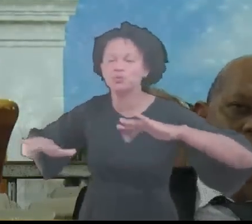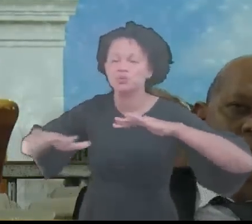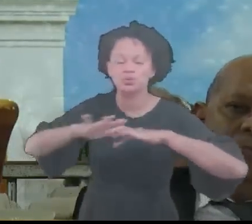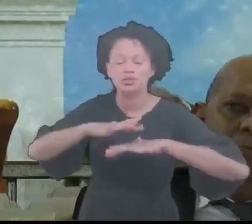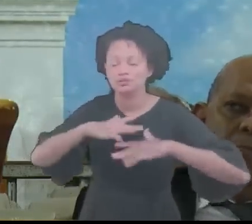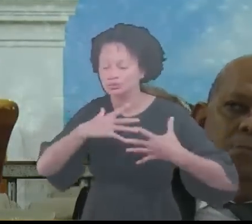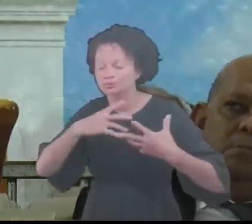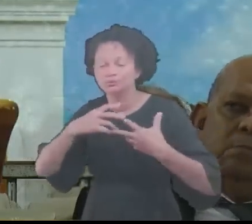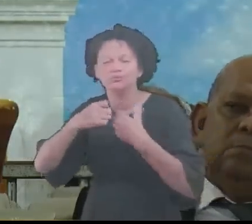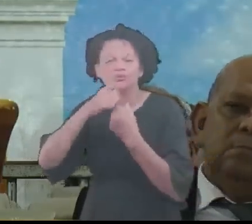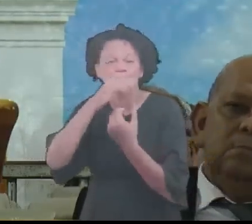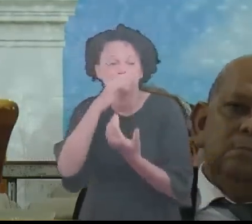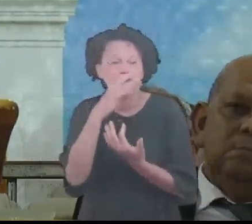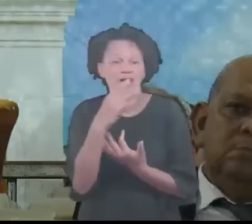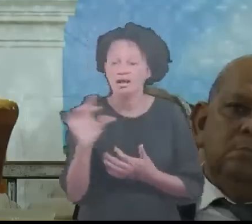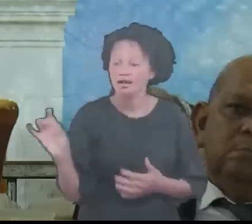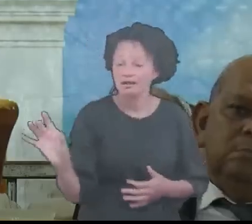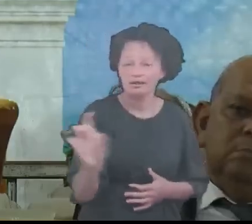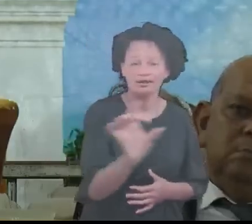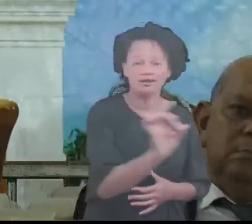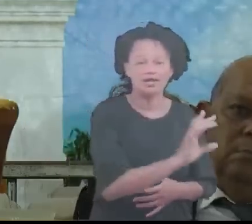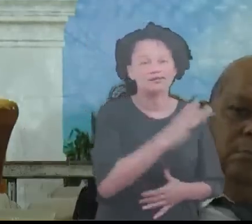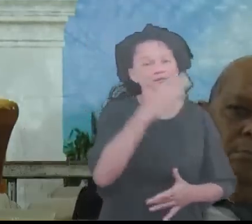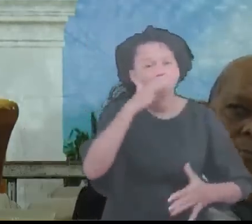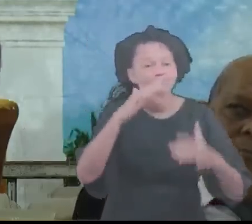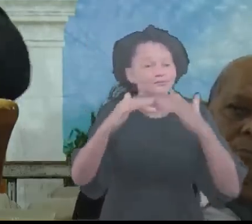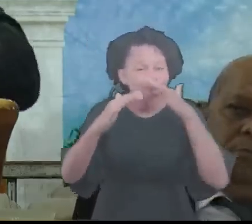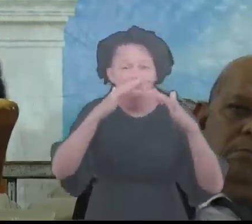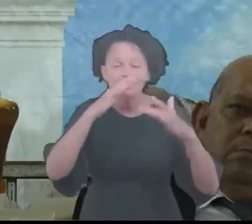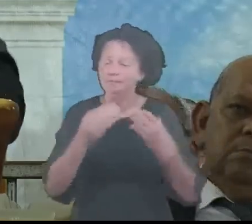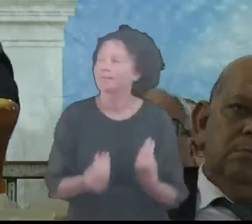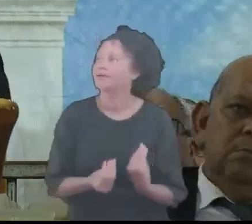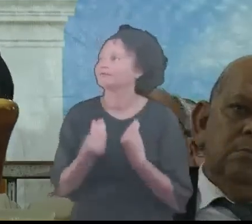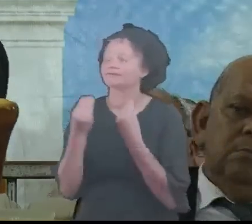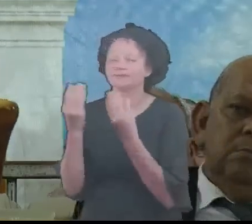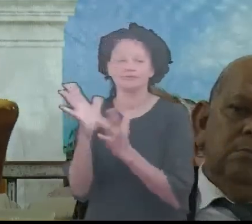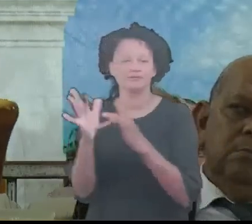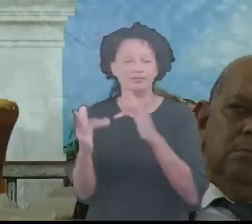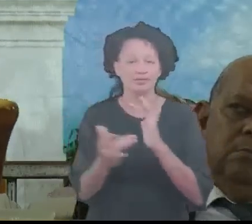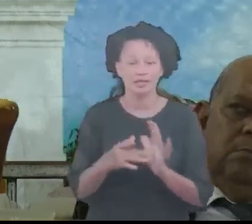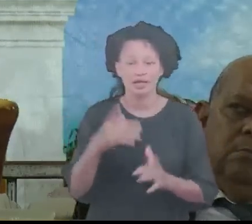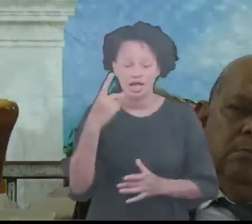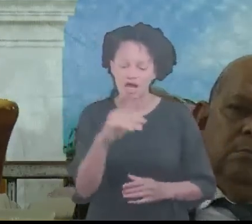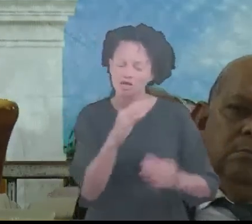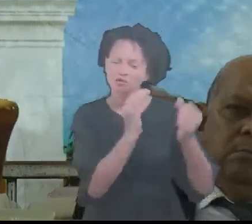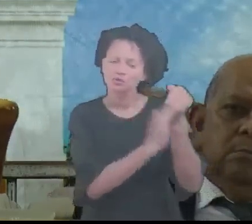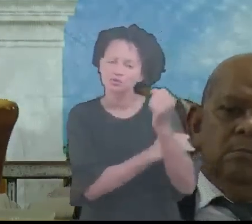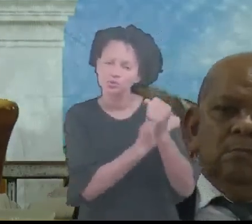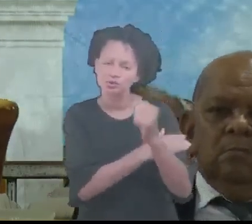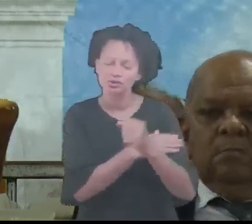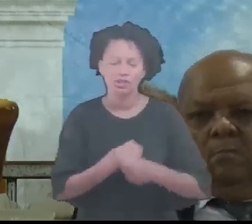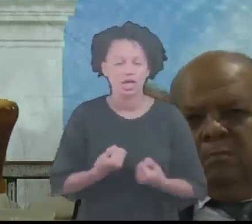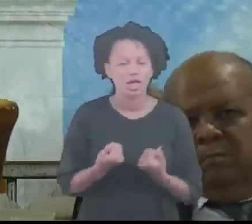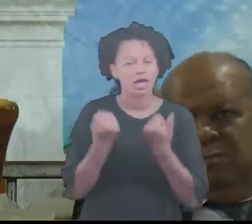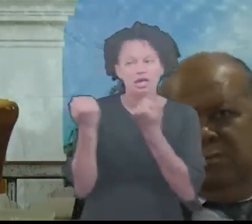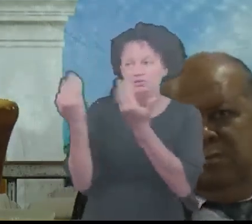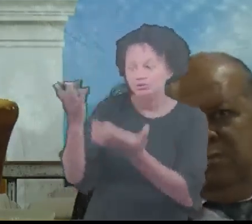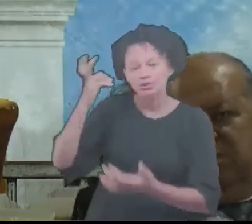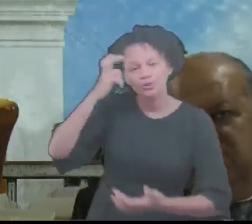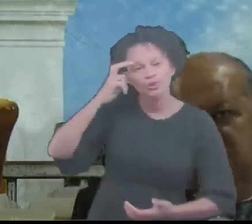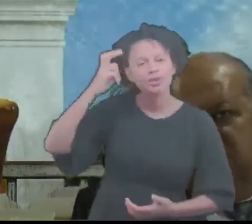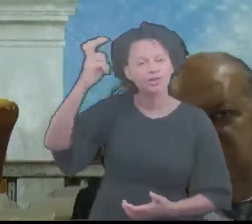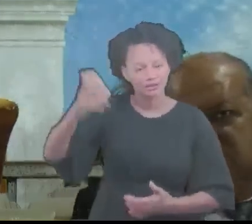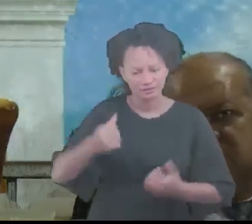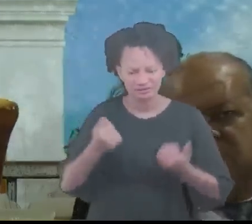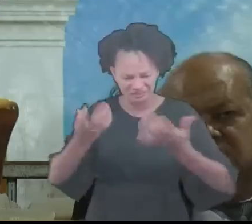Meus amados irmãos, cada um tem um nardo para oferecer a Jesus. A sua força, a sua inteligência, a